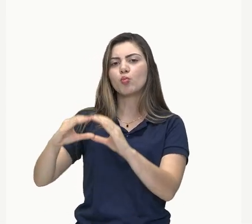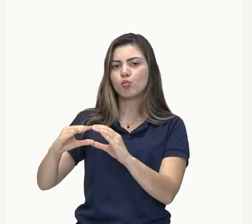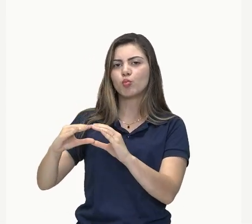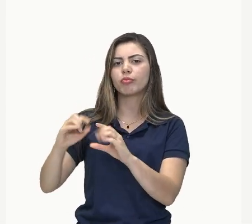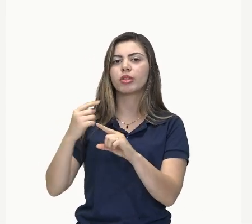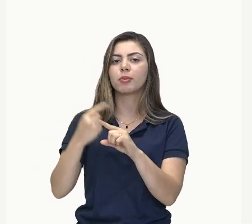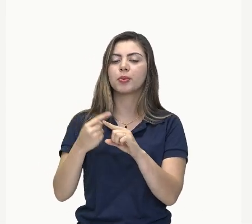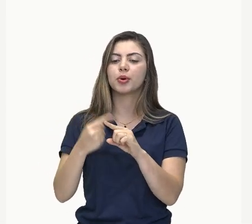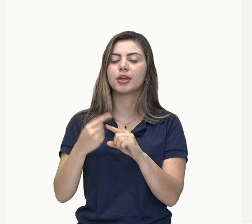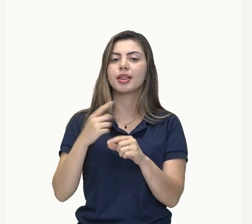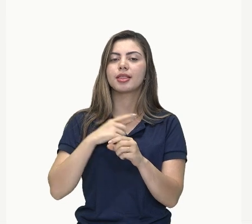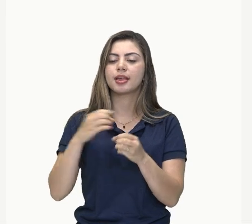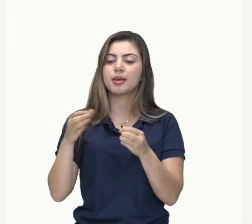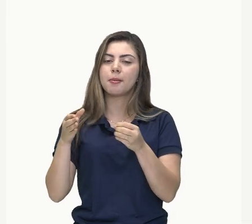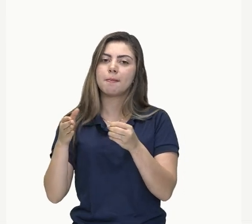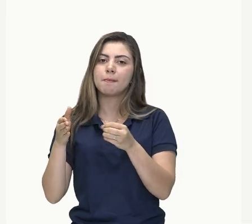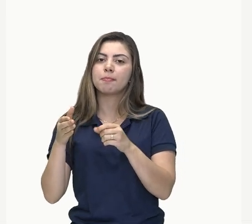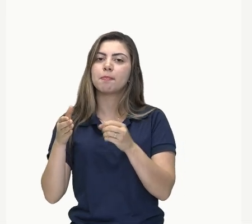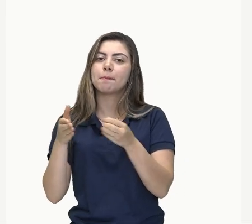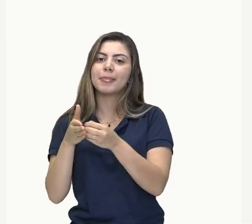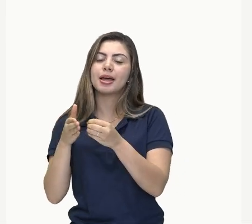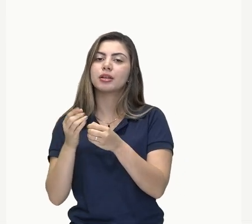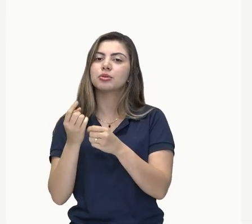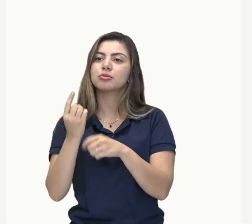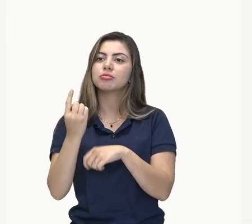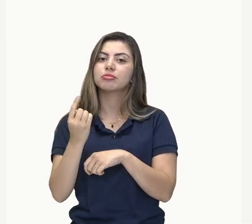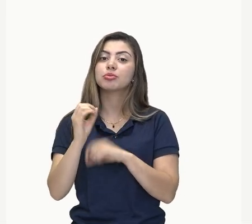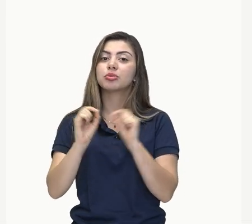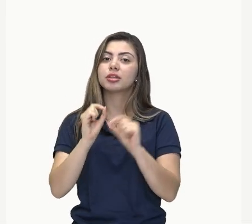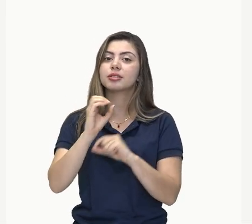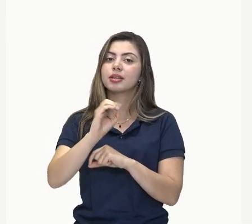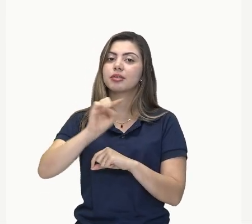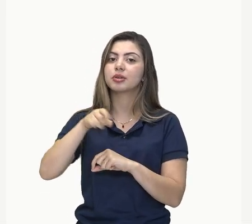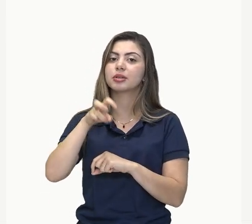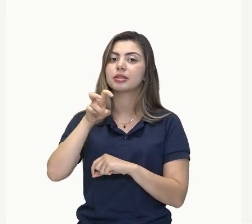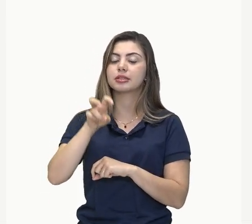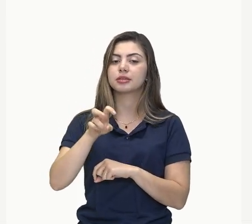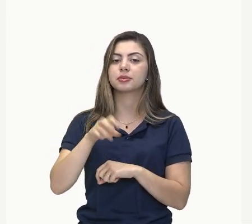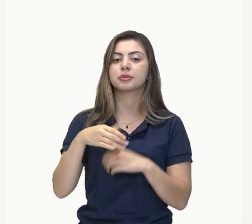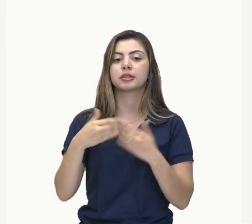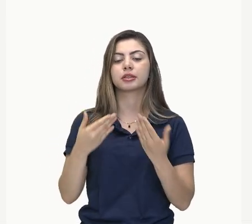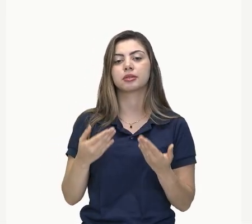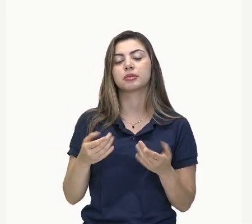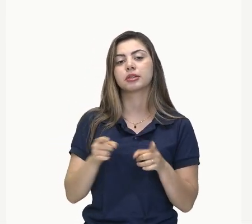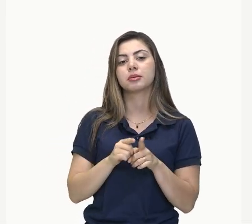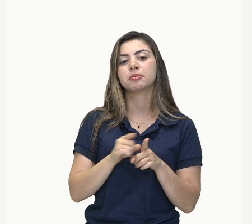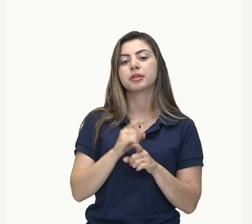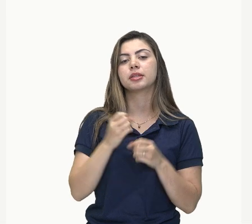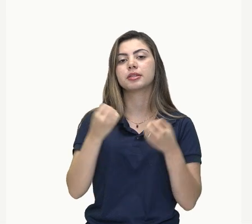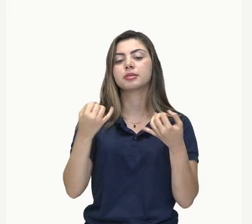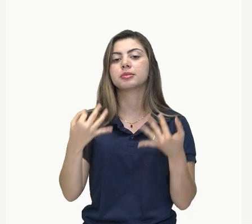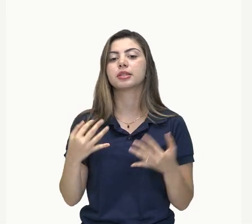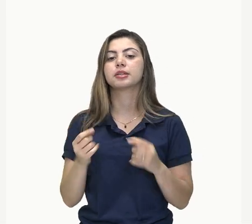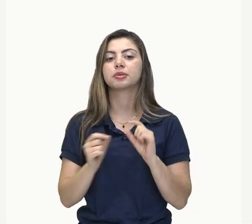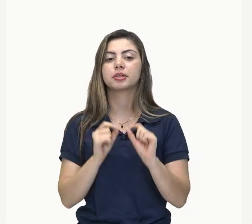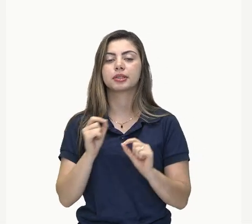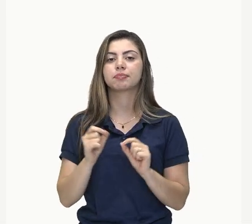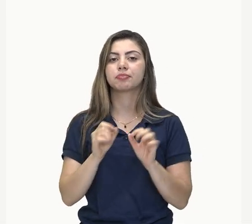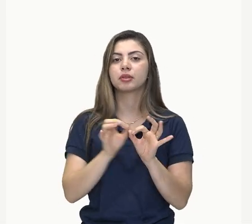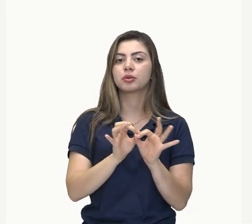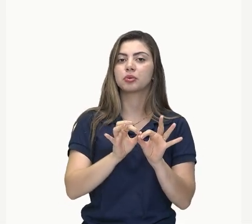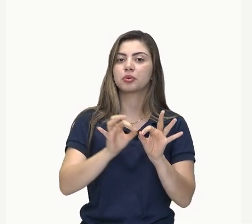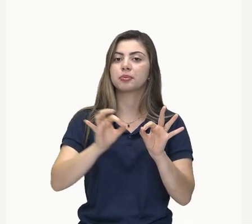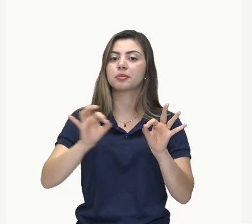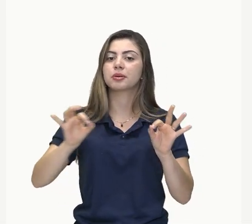aí do 0,5, né? E fechamos então falando aí do comprimento da elipse,